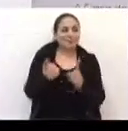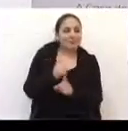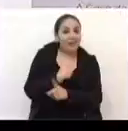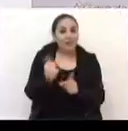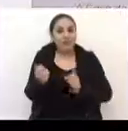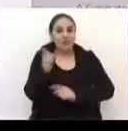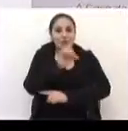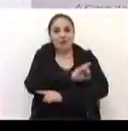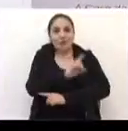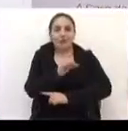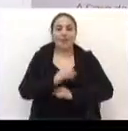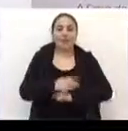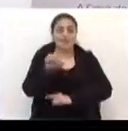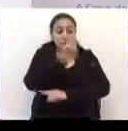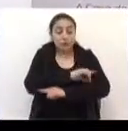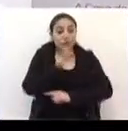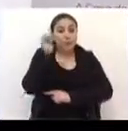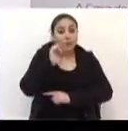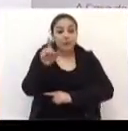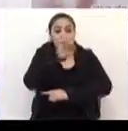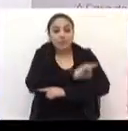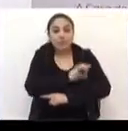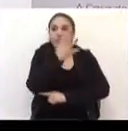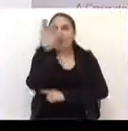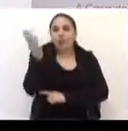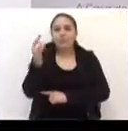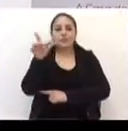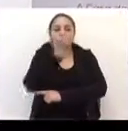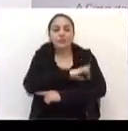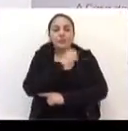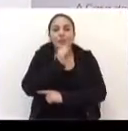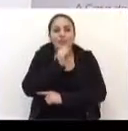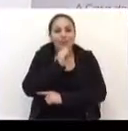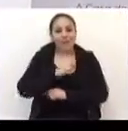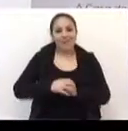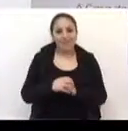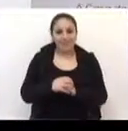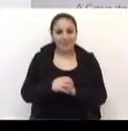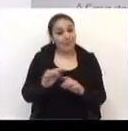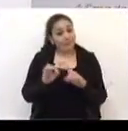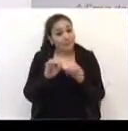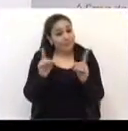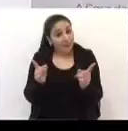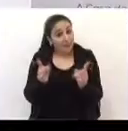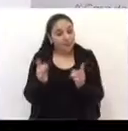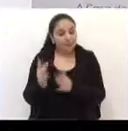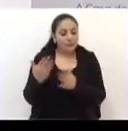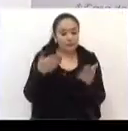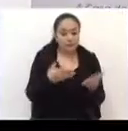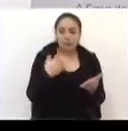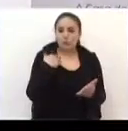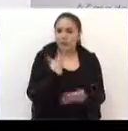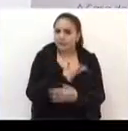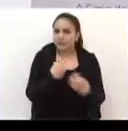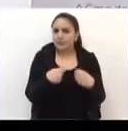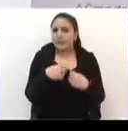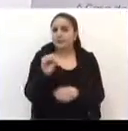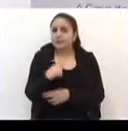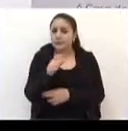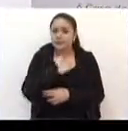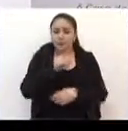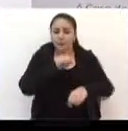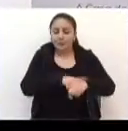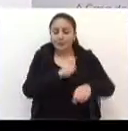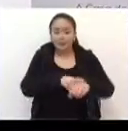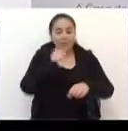a dias, Dia da Mulher, Dia da Árvore, Dia da Avó. Mas, por outro lado, nós precisamos sim ter um tempo